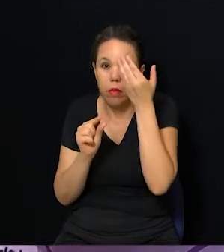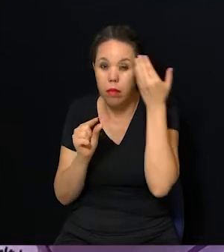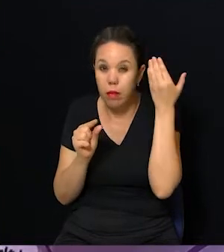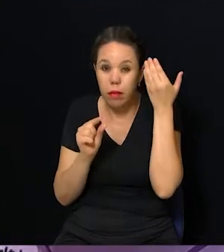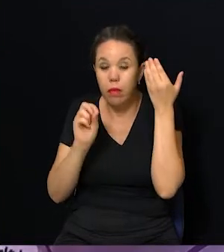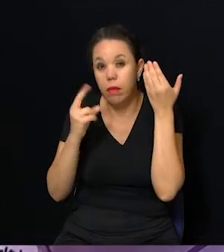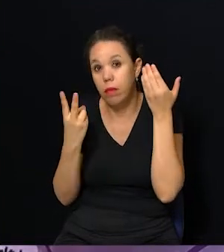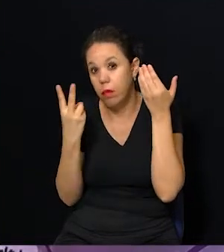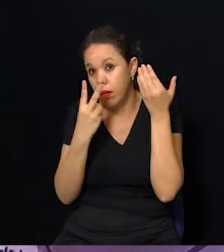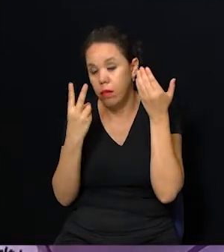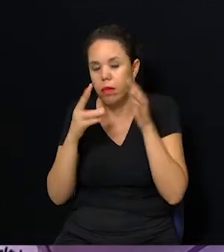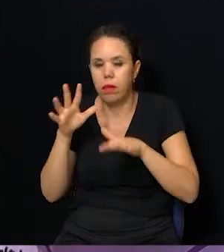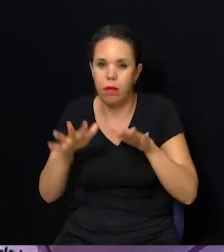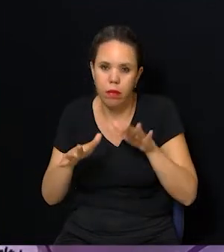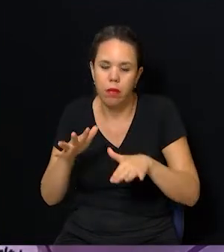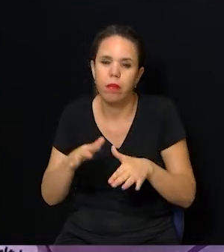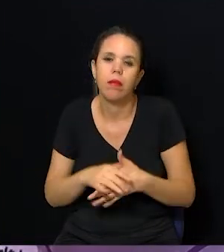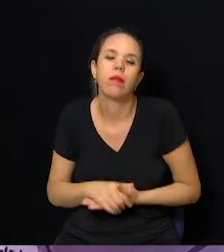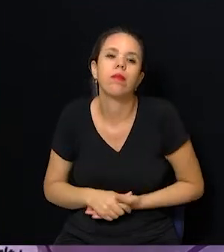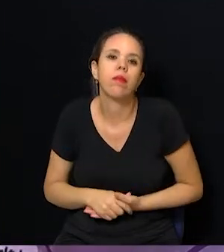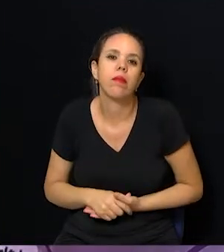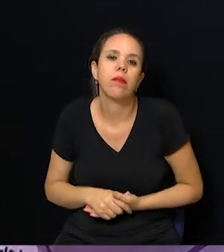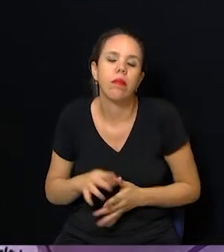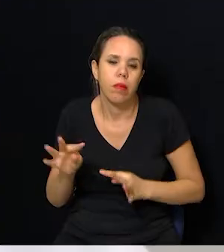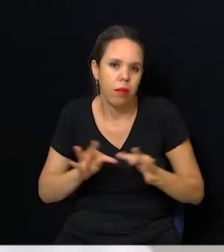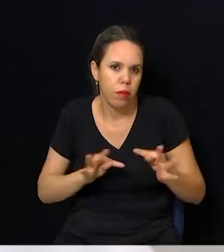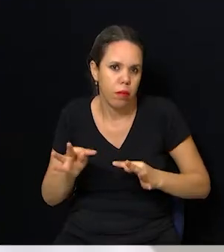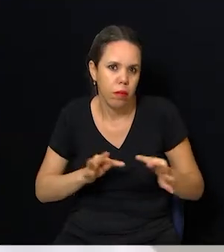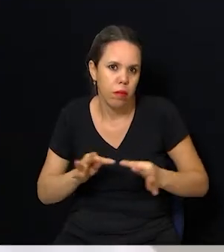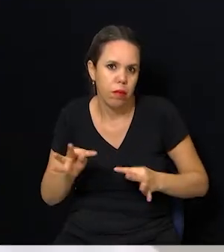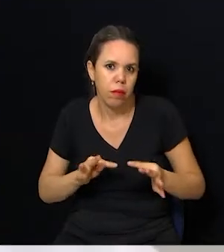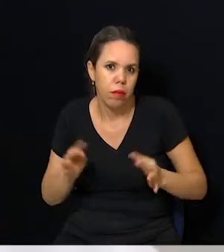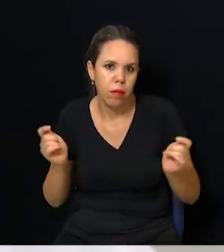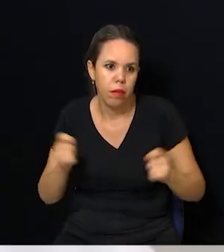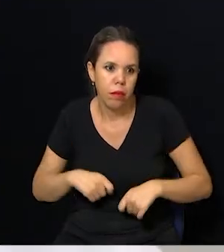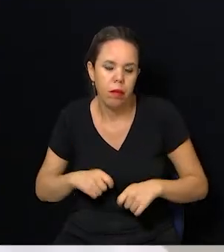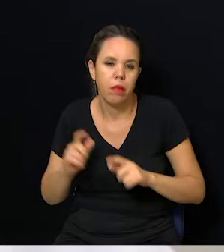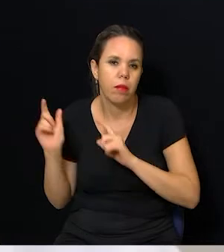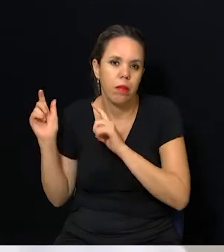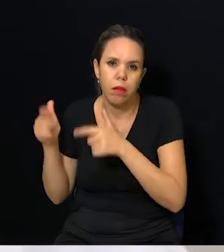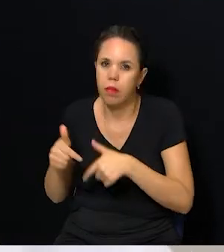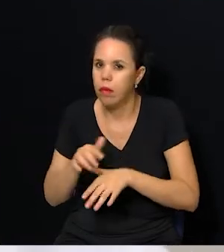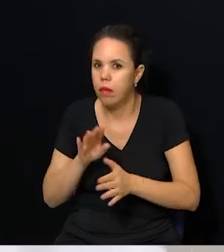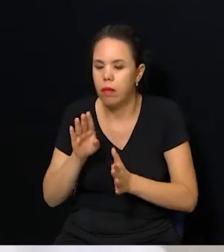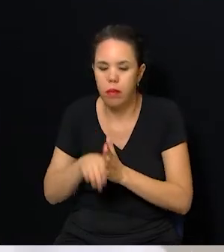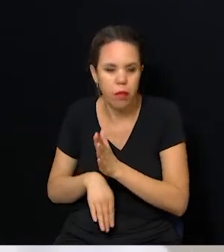ela é unilateral, os tratamentos são conservadores, você não